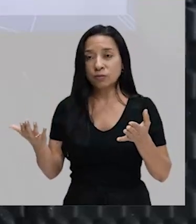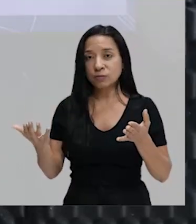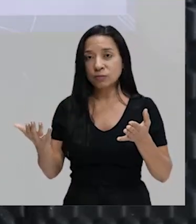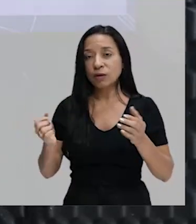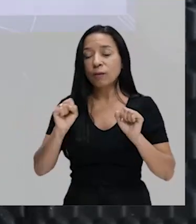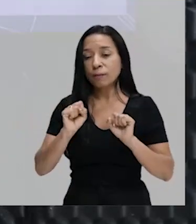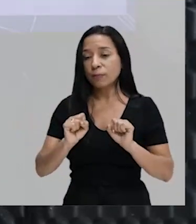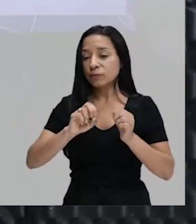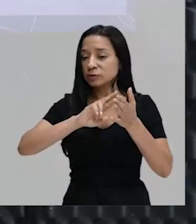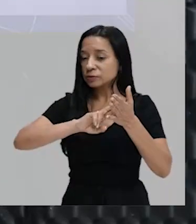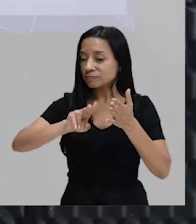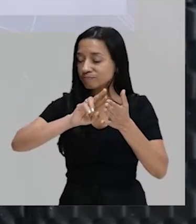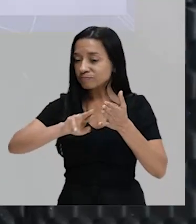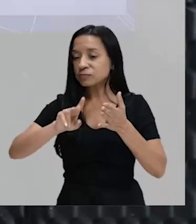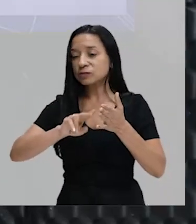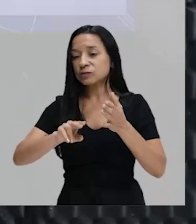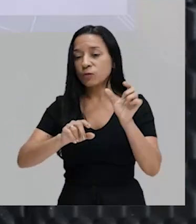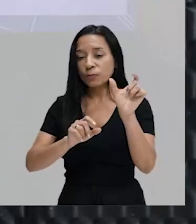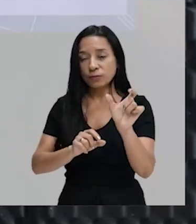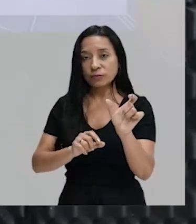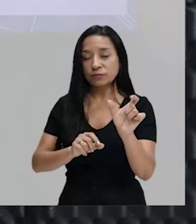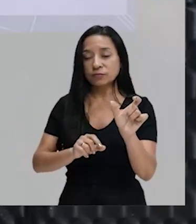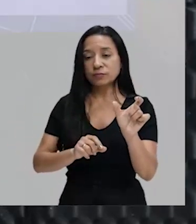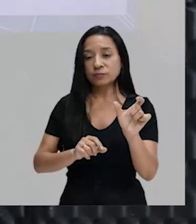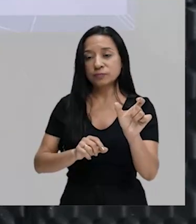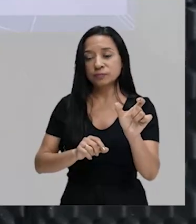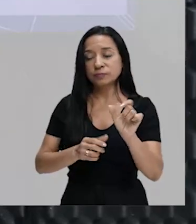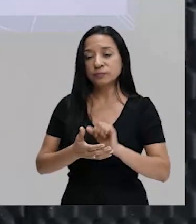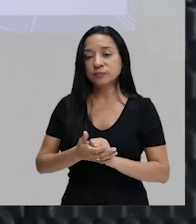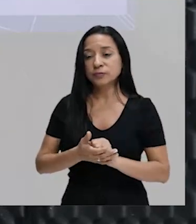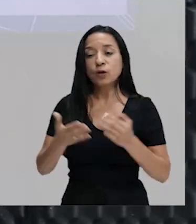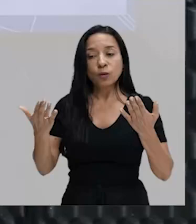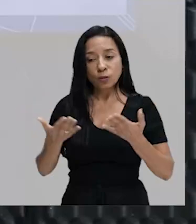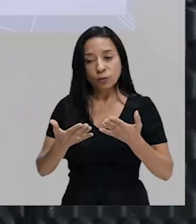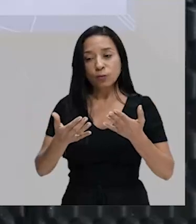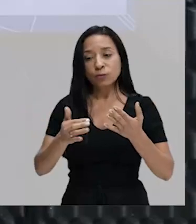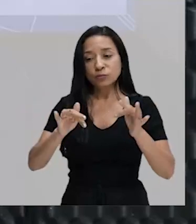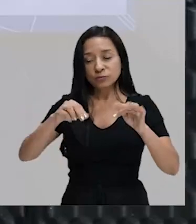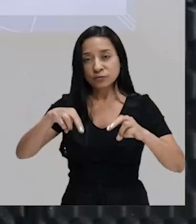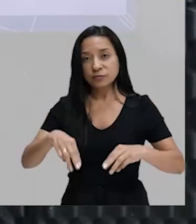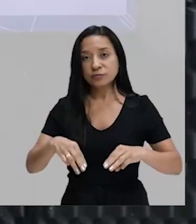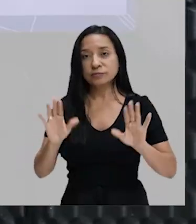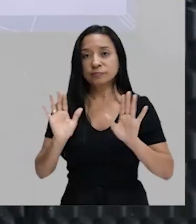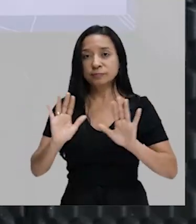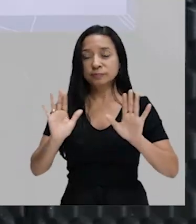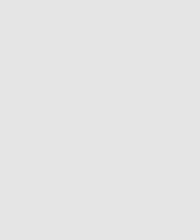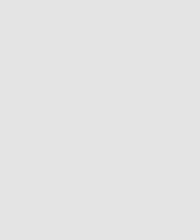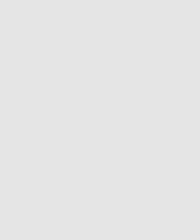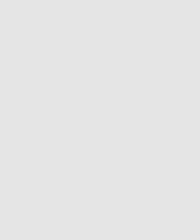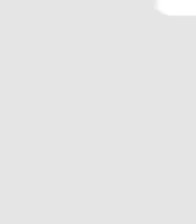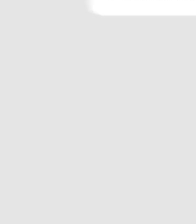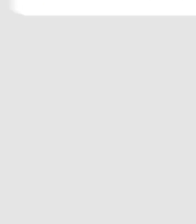diferenciar determinadas palavras. Tá certo, galera? Então, hoje a gente fica por aqui. Hasta luego!